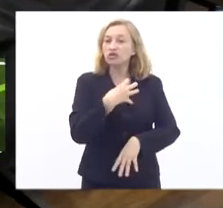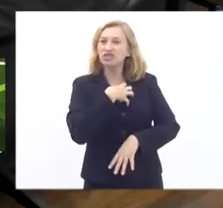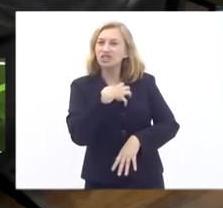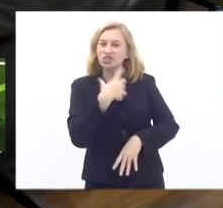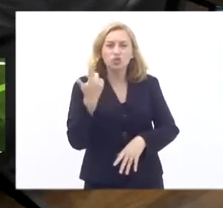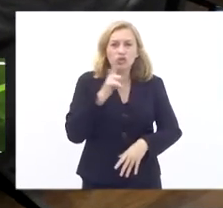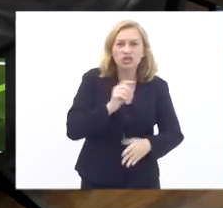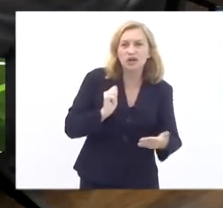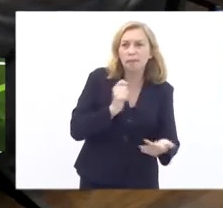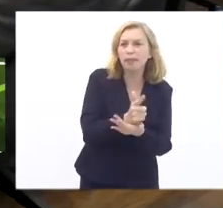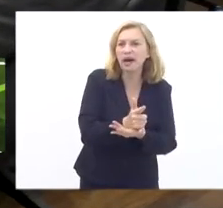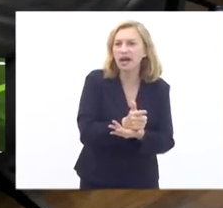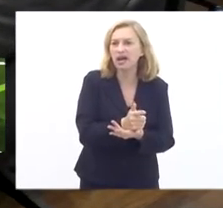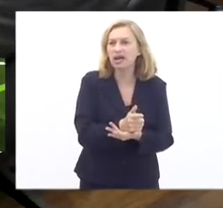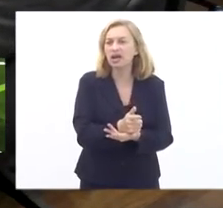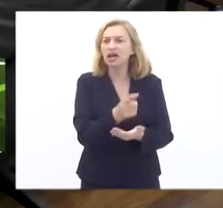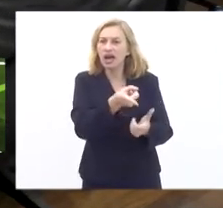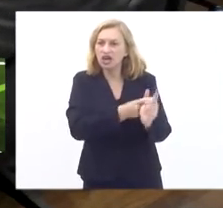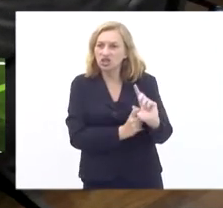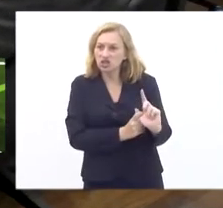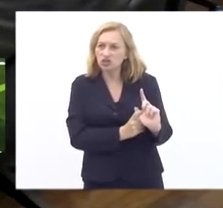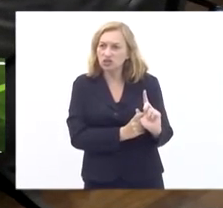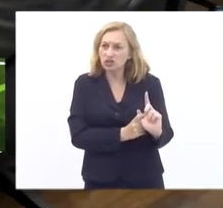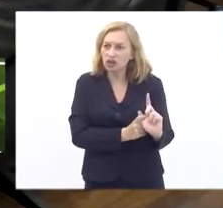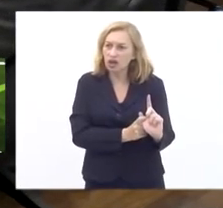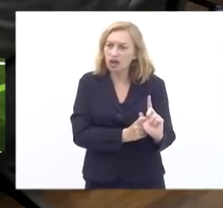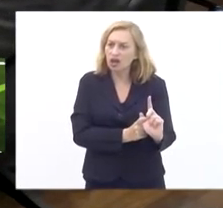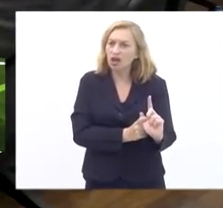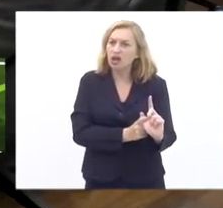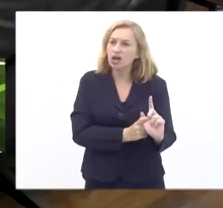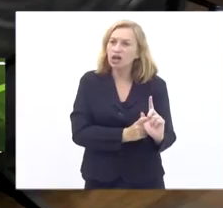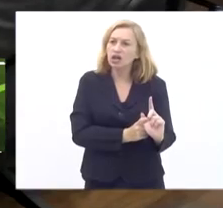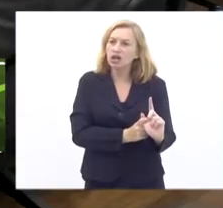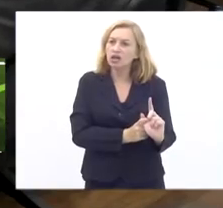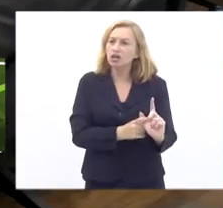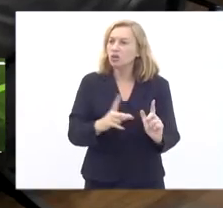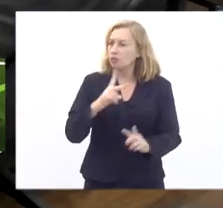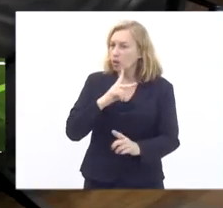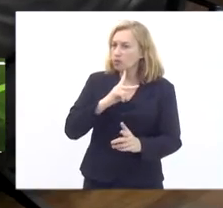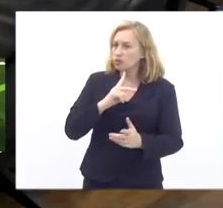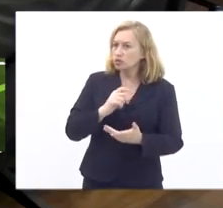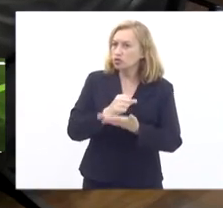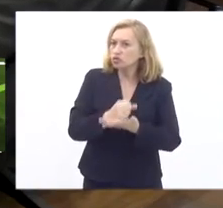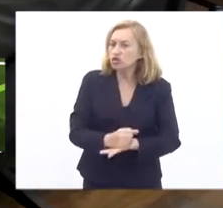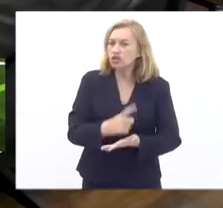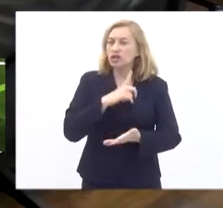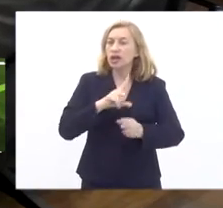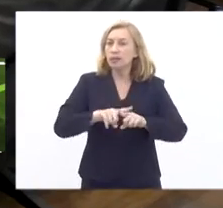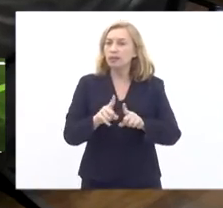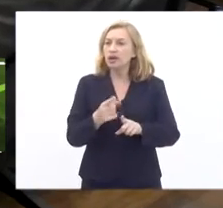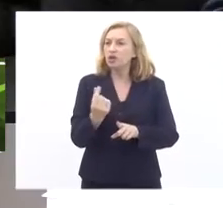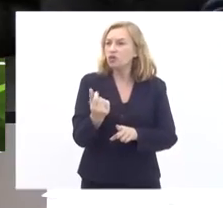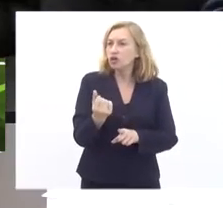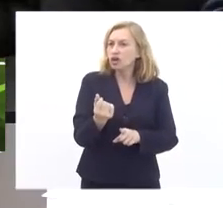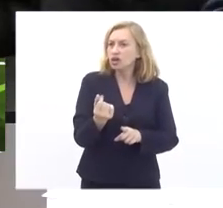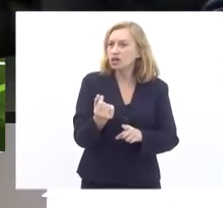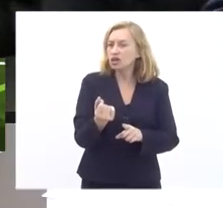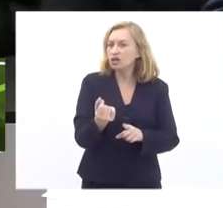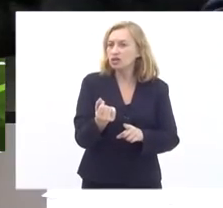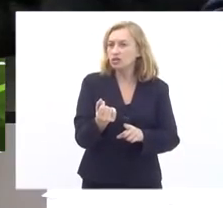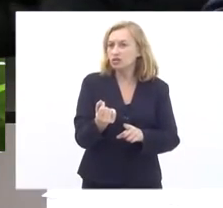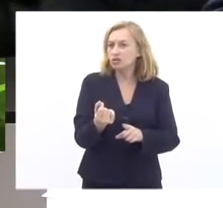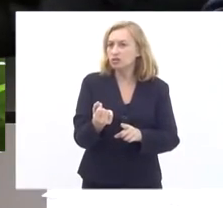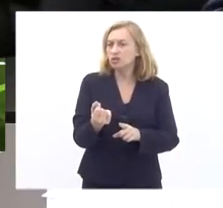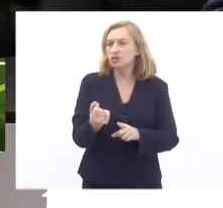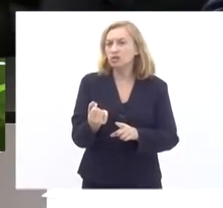conseguir pagar as suas dívidas, pagar pelo menos para ter o seu próprio sustento. E a tarifa de transporte é fundamental,